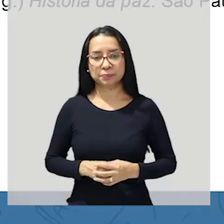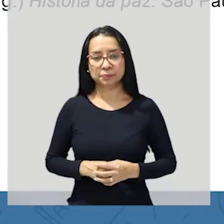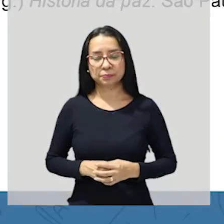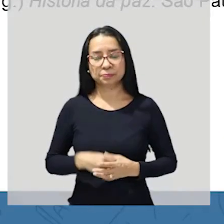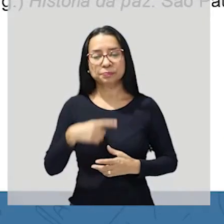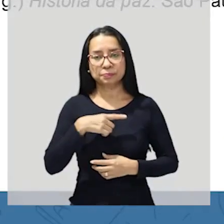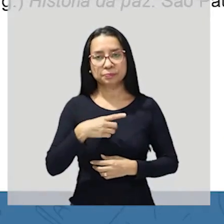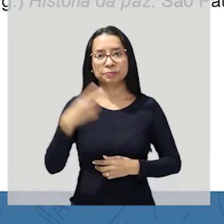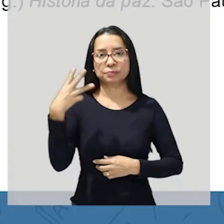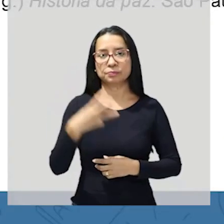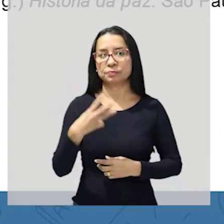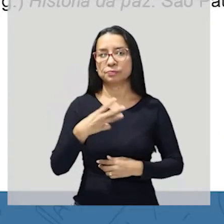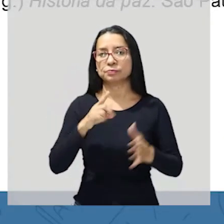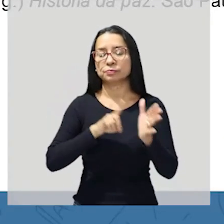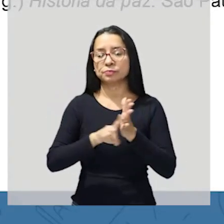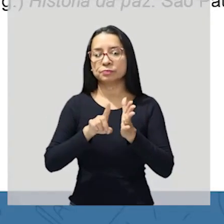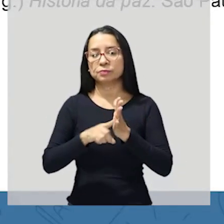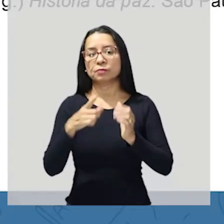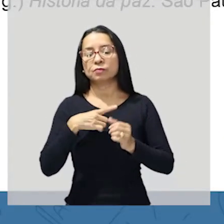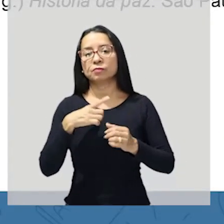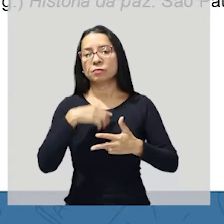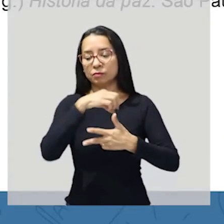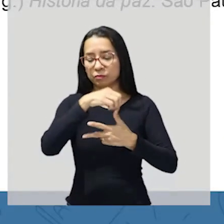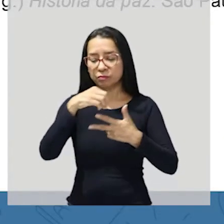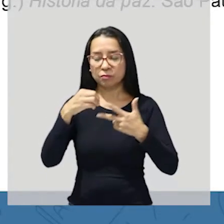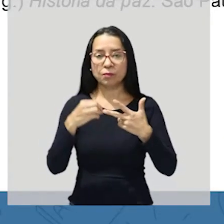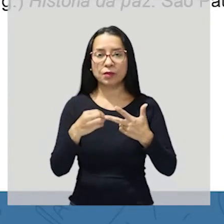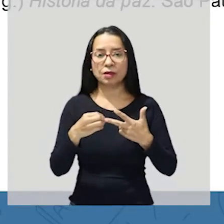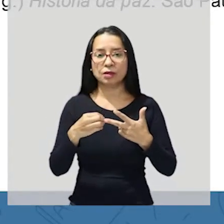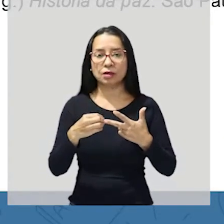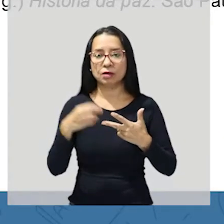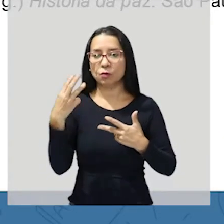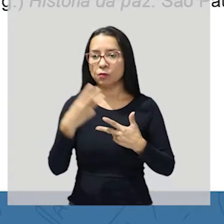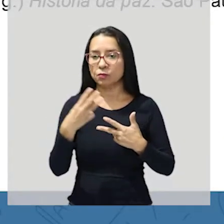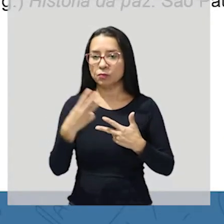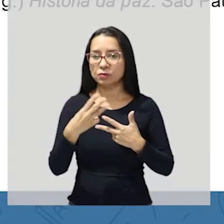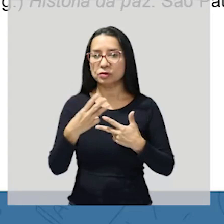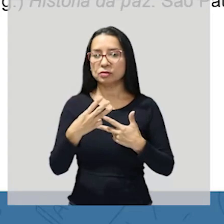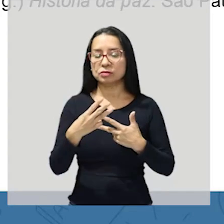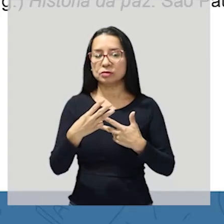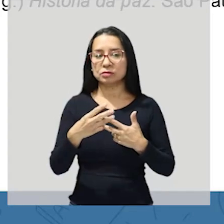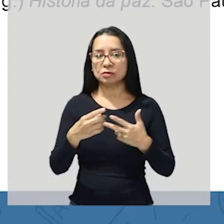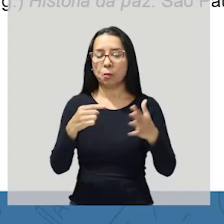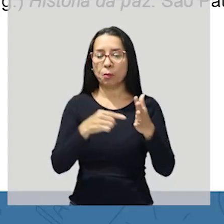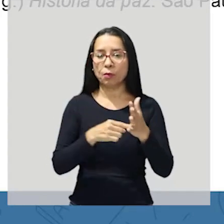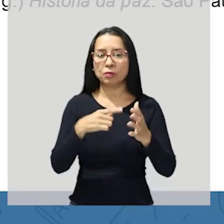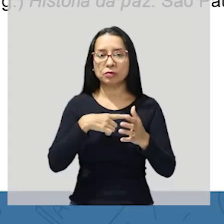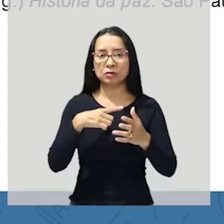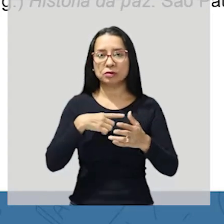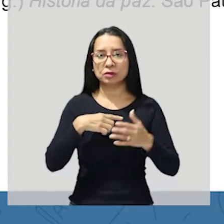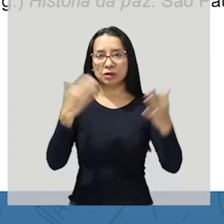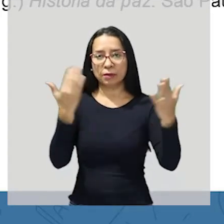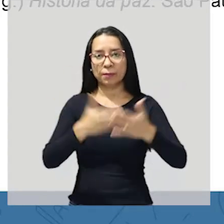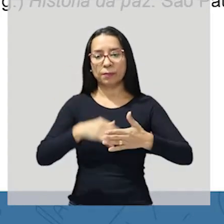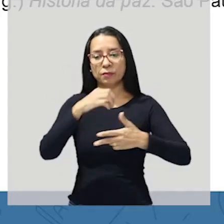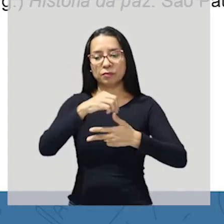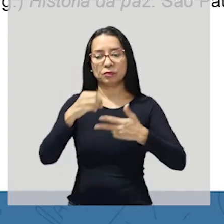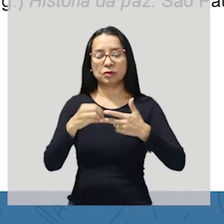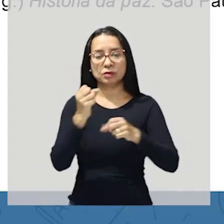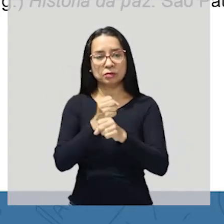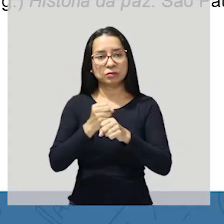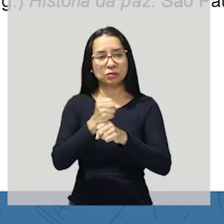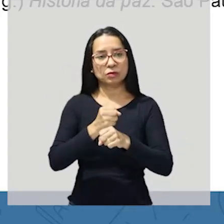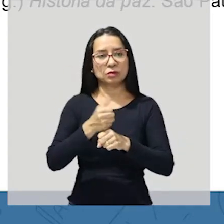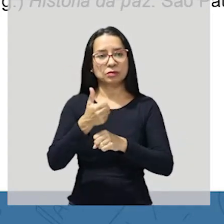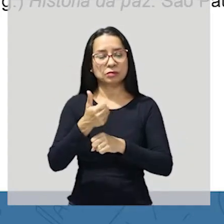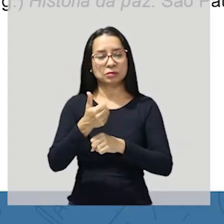que caiu, na verdade, no Enem, né, o terceiro item, questão que caiu na prova do Enem em 2019, onde